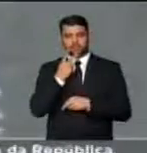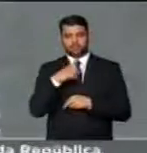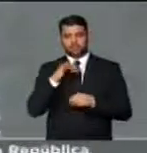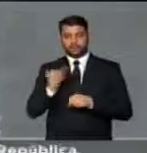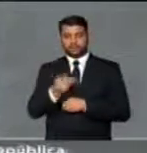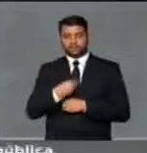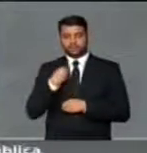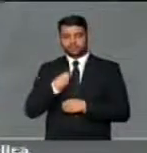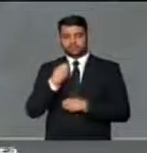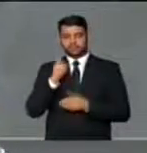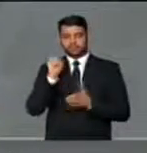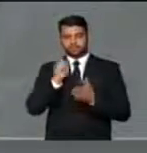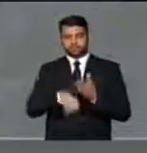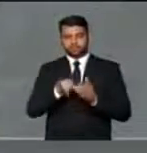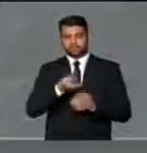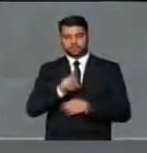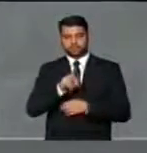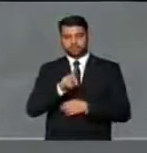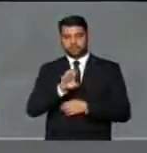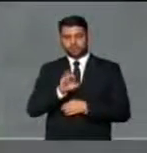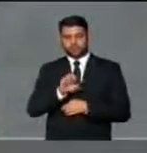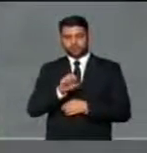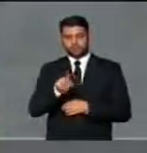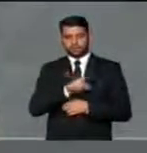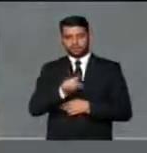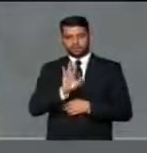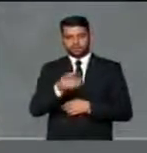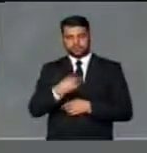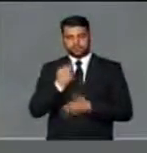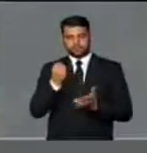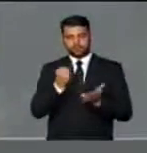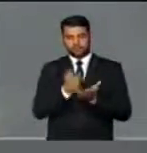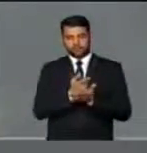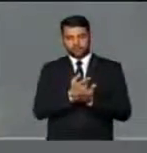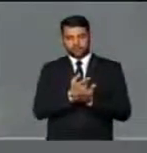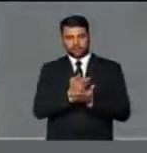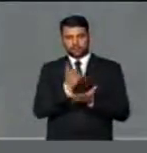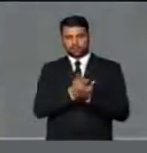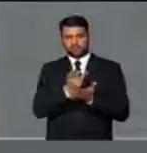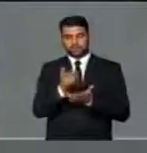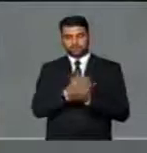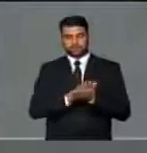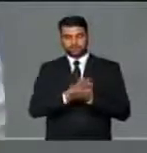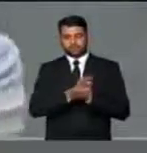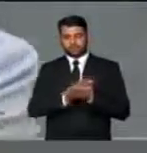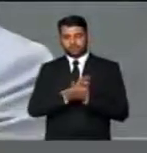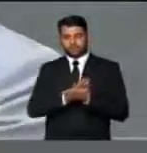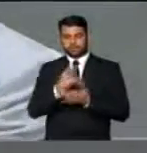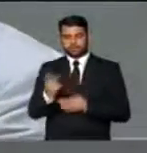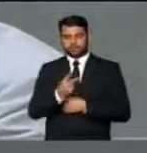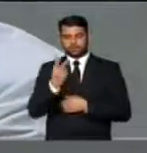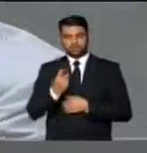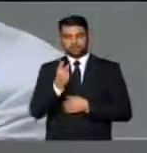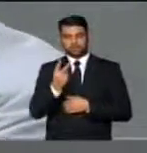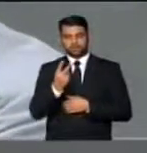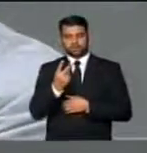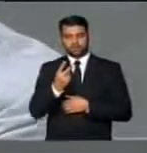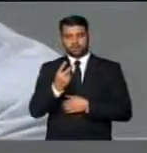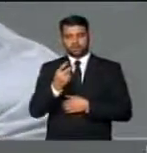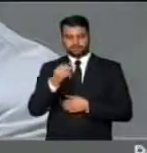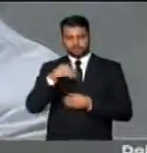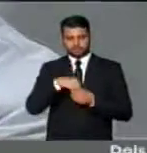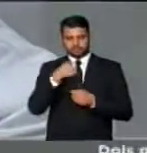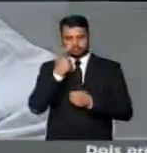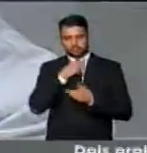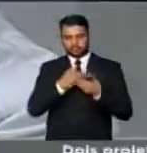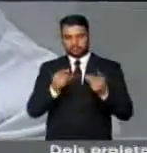existe a possibilidade de abatimento do imposto que o professor já tem que pagar, mesmo não tendo uma valorização dentro do